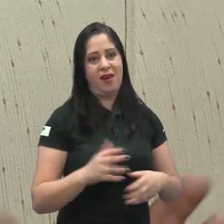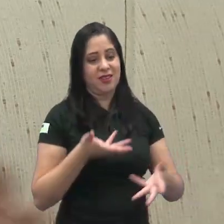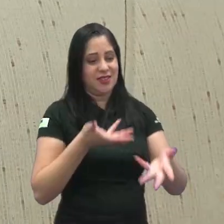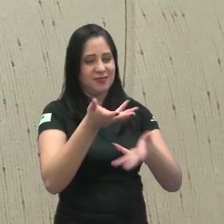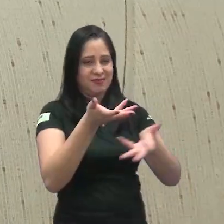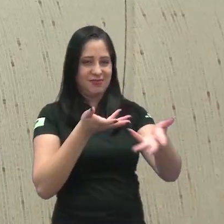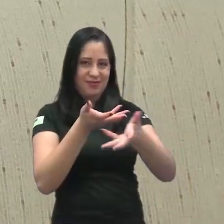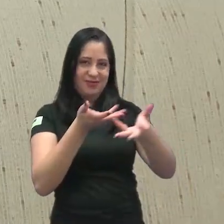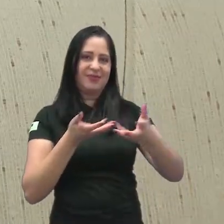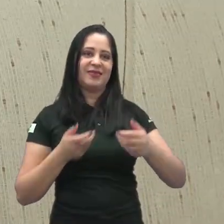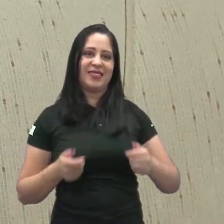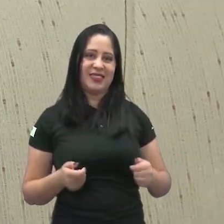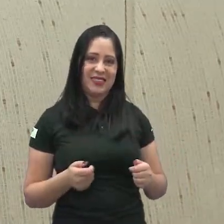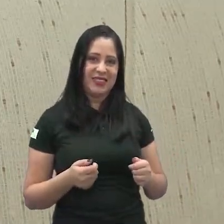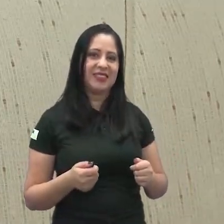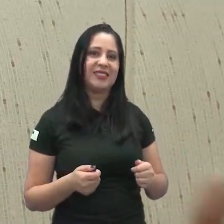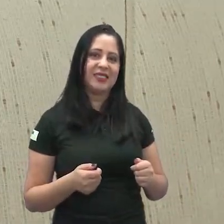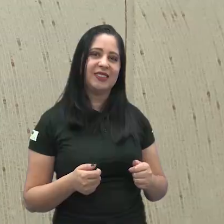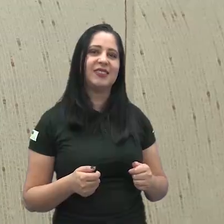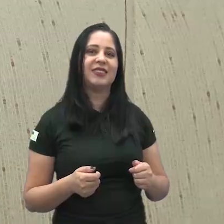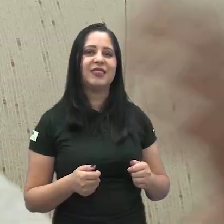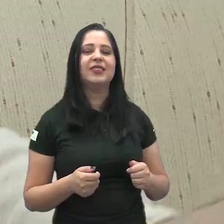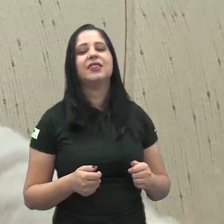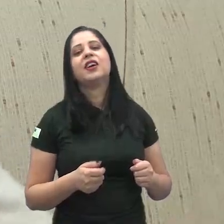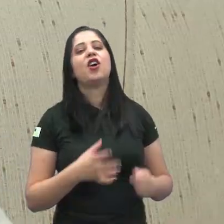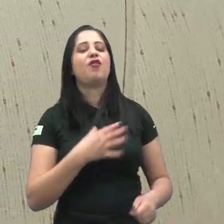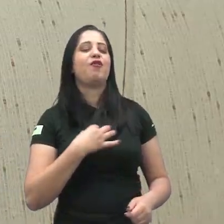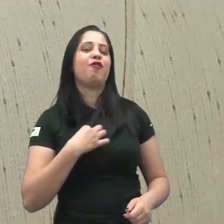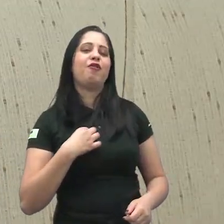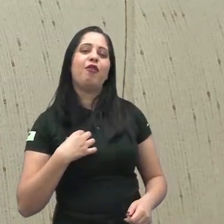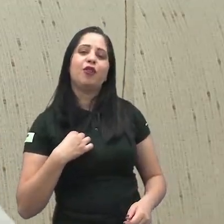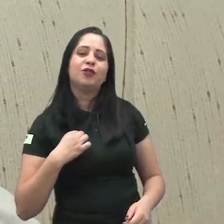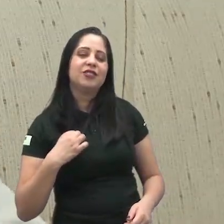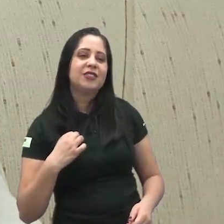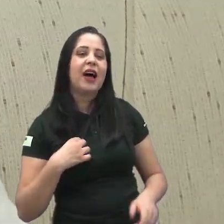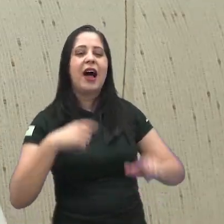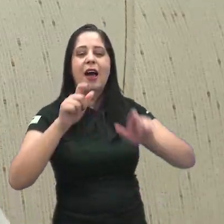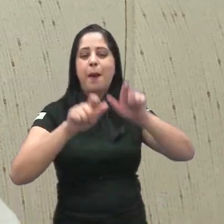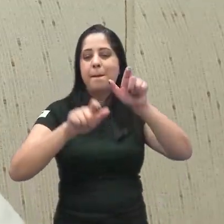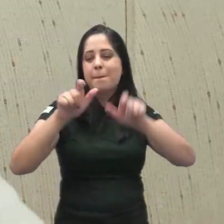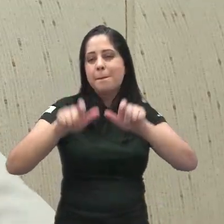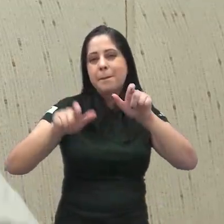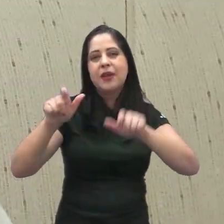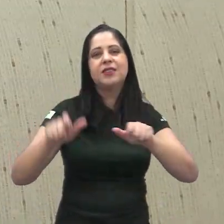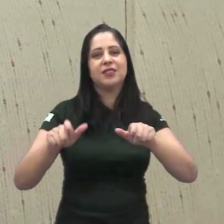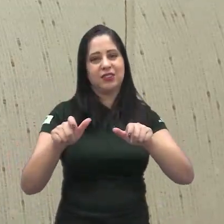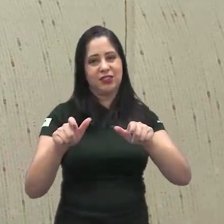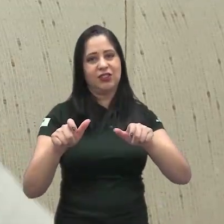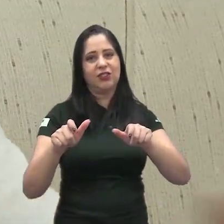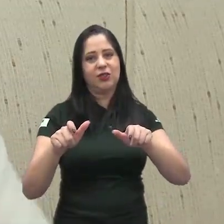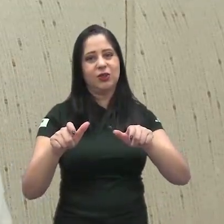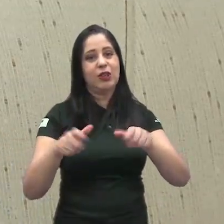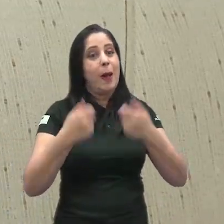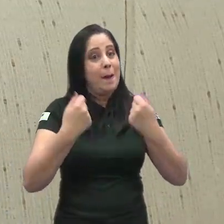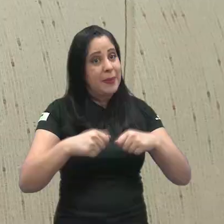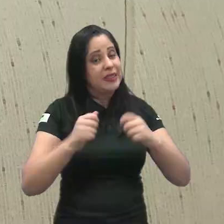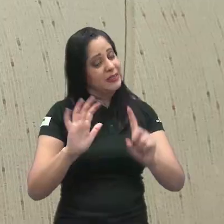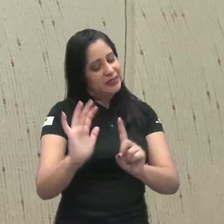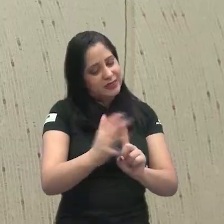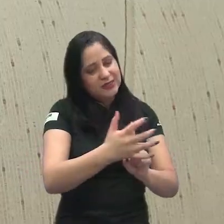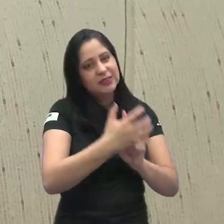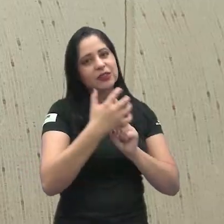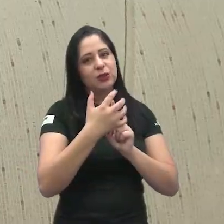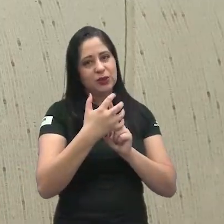contexto, né, de relação, né, voluntário, pessoas necessitadas, pessoas que precisam de acolhimento,